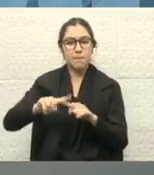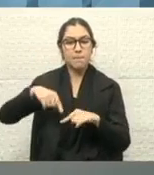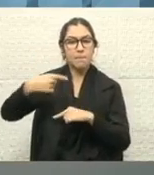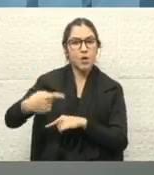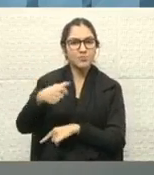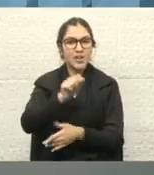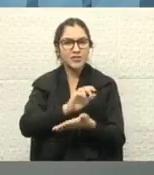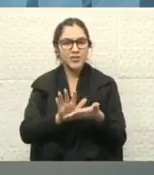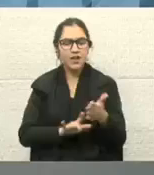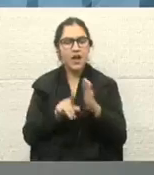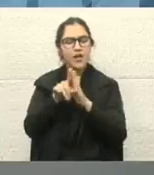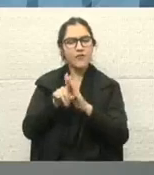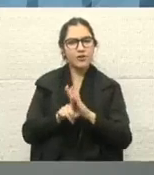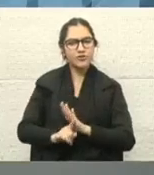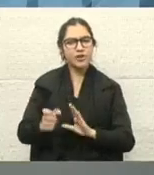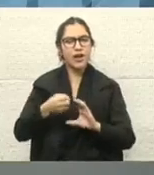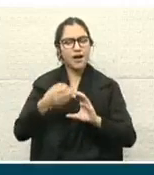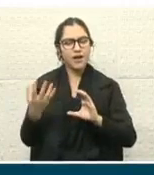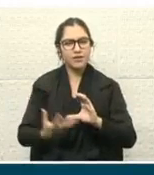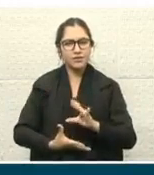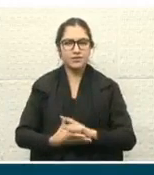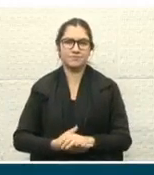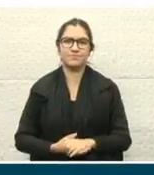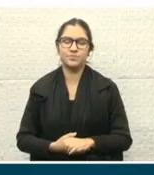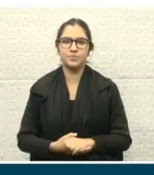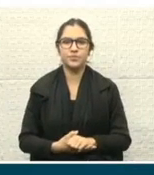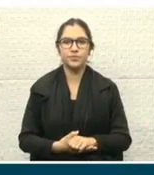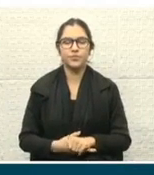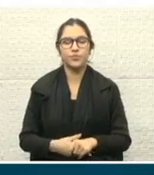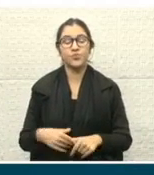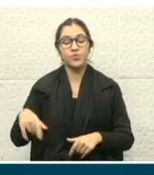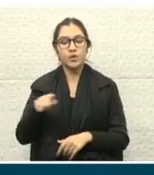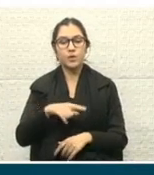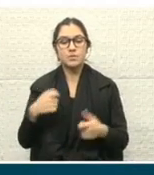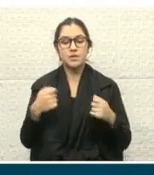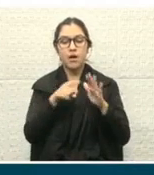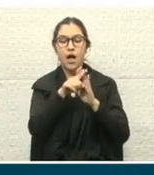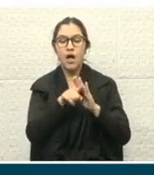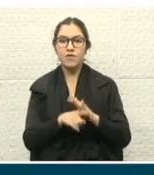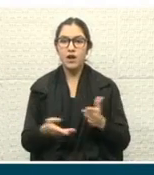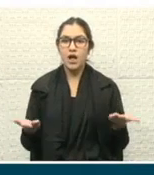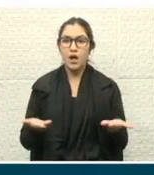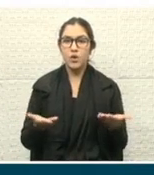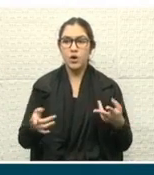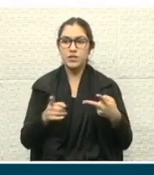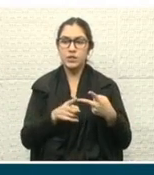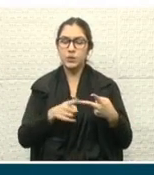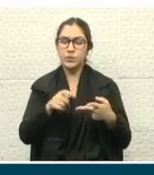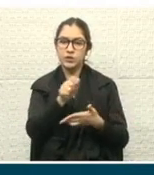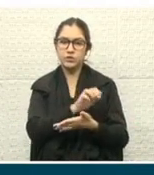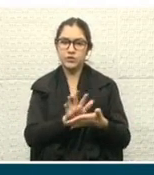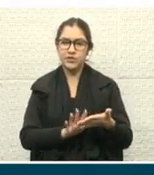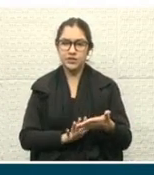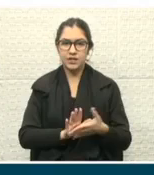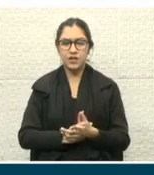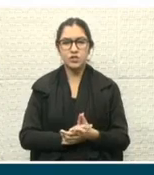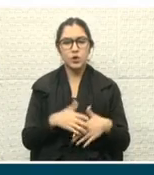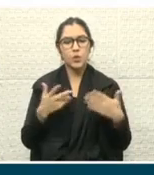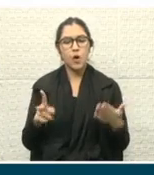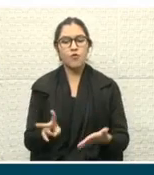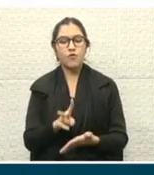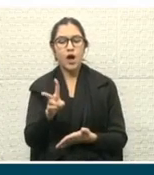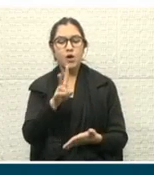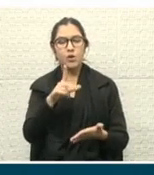atividade investigar essa caracterização. Então, nós temos que avaliar agora nessa segunda atividade os